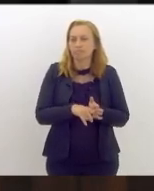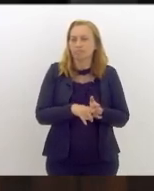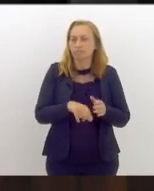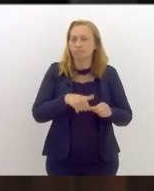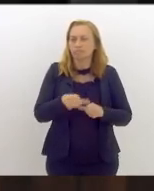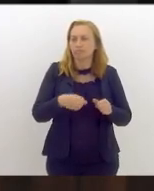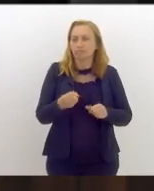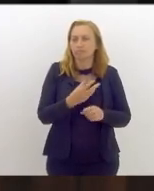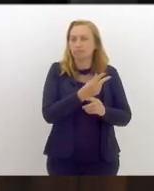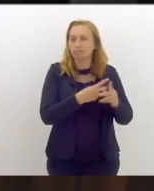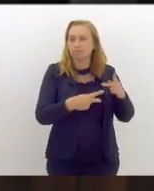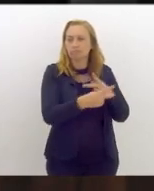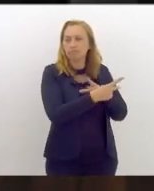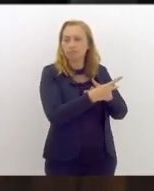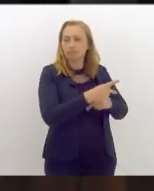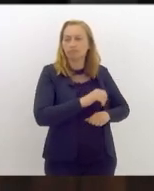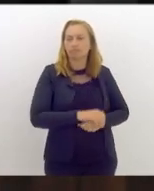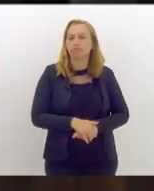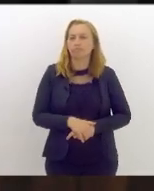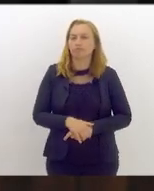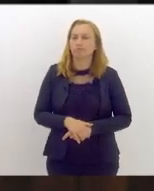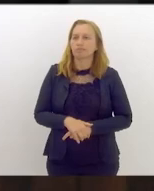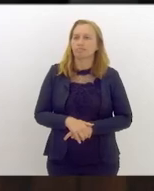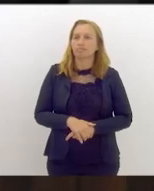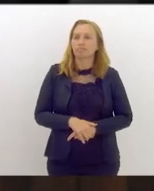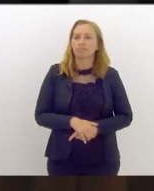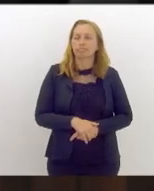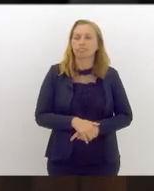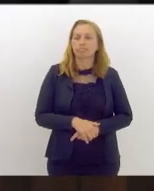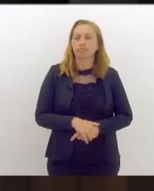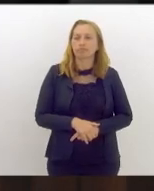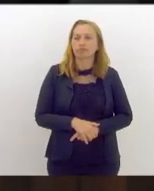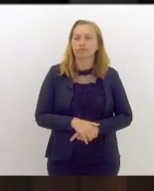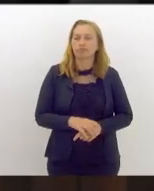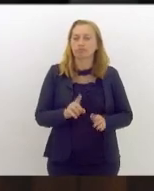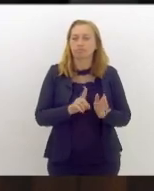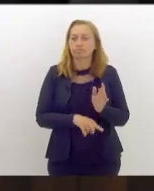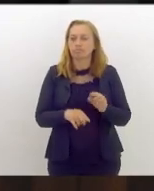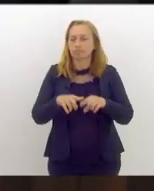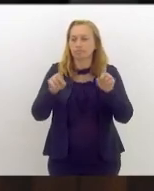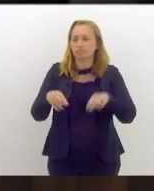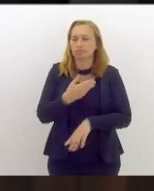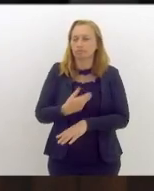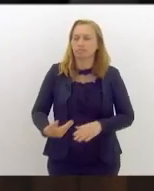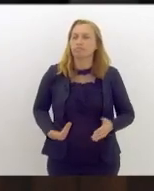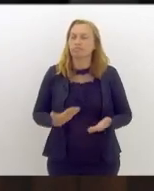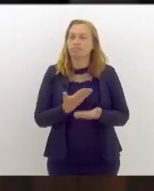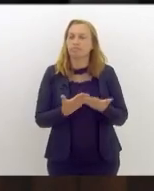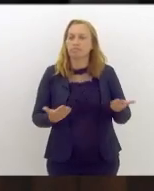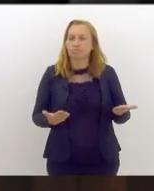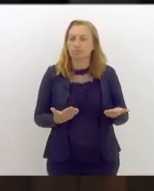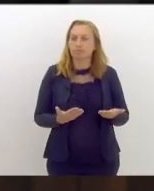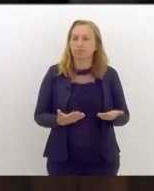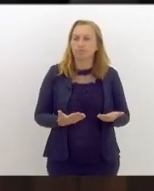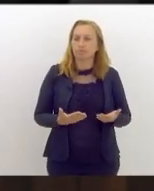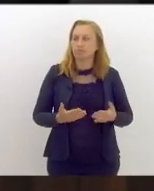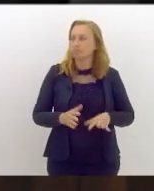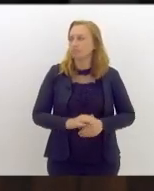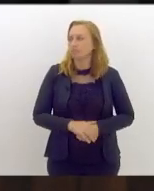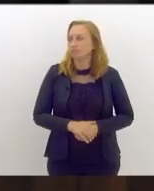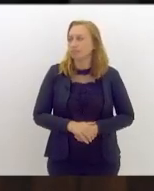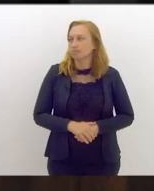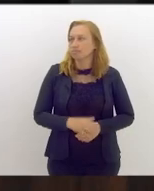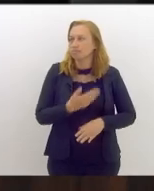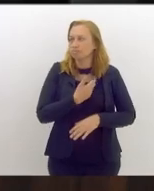reforma da Previdência olerando os servidores públicos estaduais por perdas financeiras causadas licitamente para o governantes